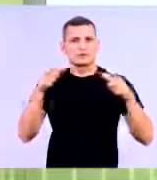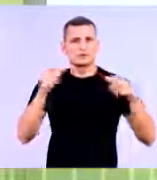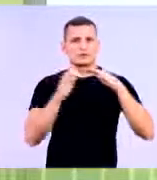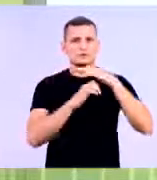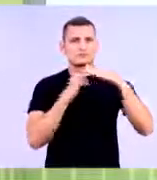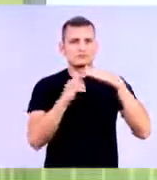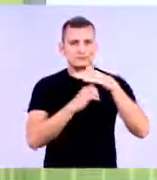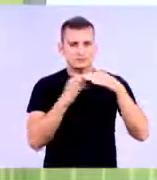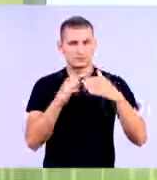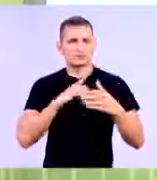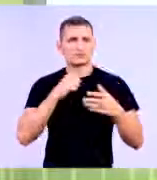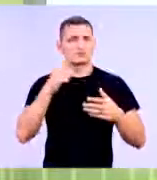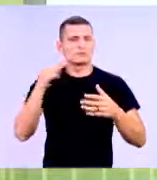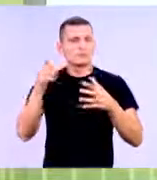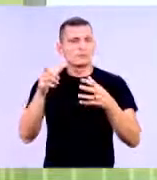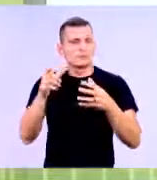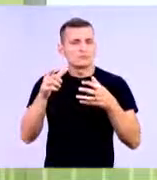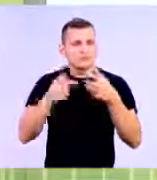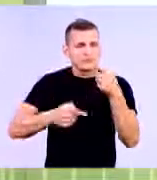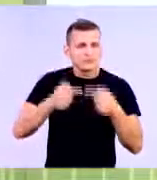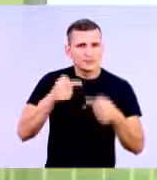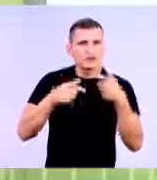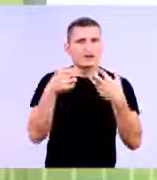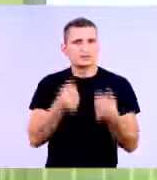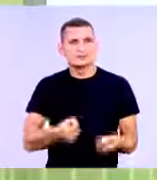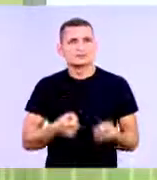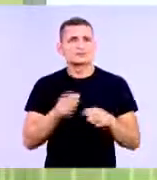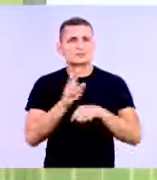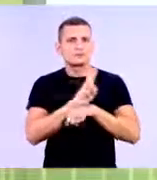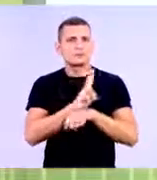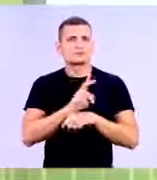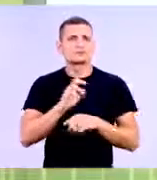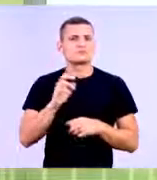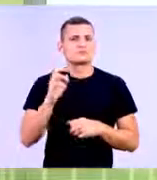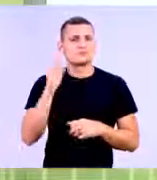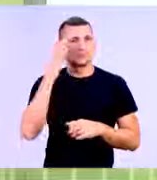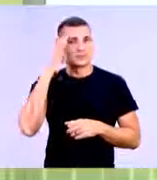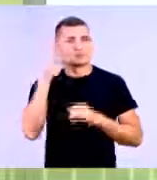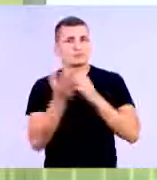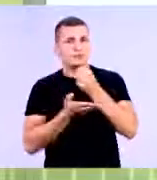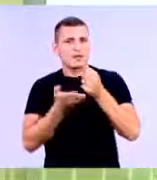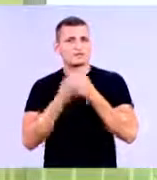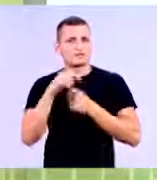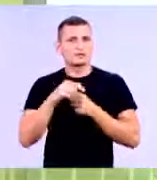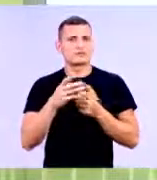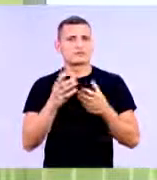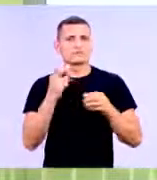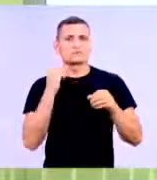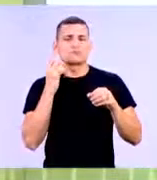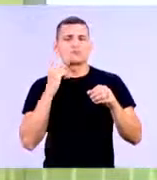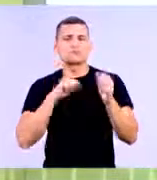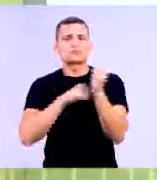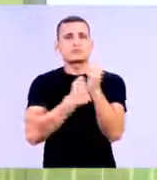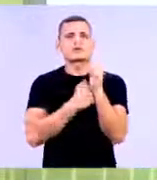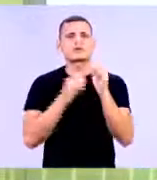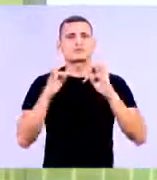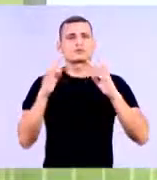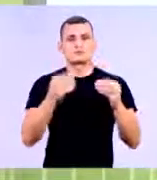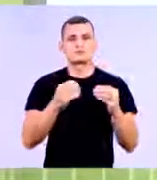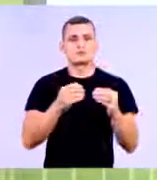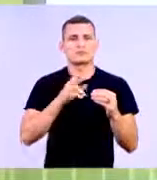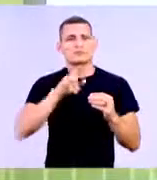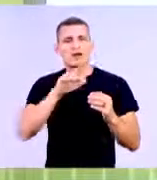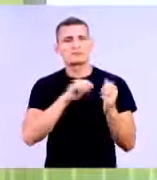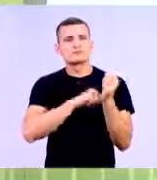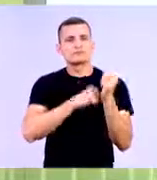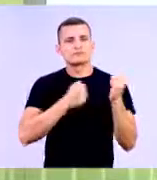elas adotam uma política de segurança, o princípio básico é bloquear tudo. E ela vai desbloqueando a partir das